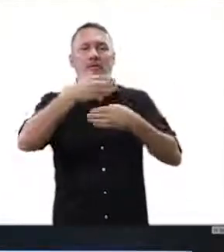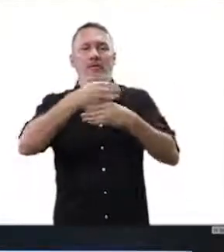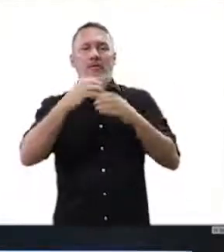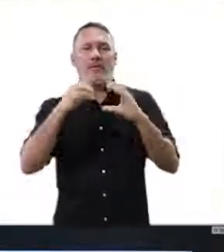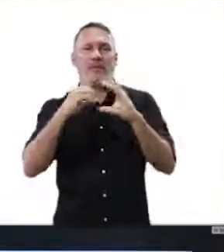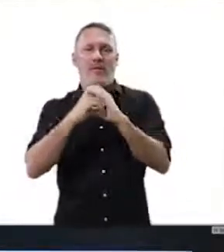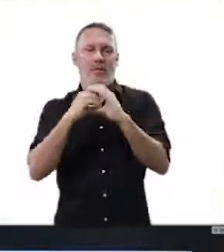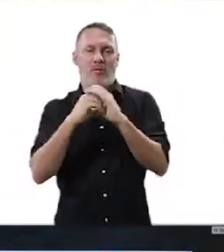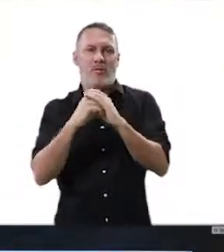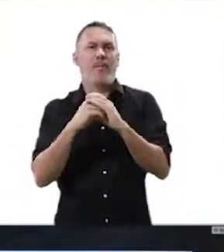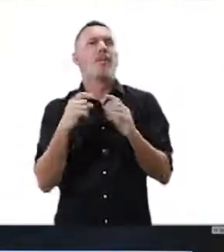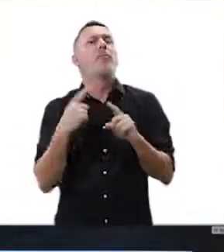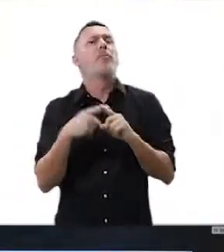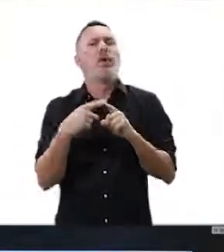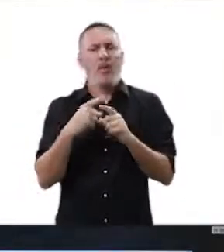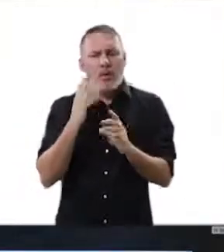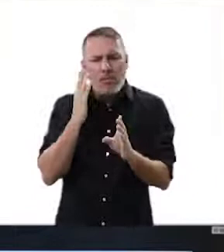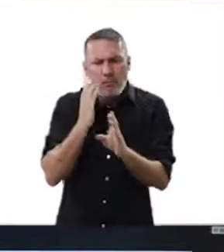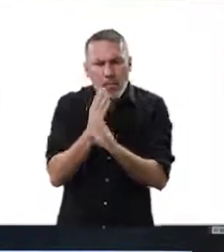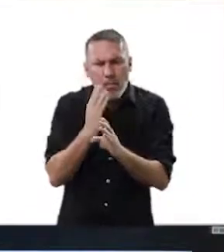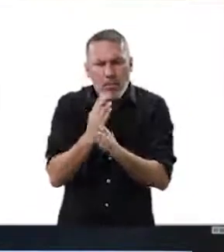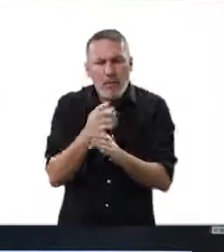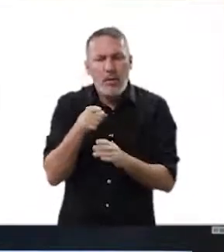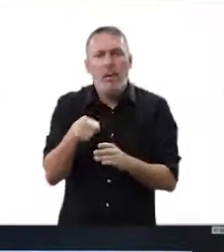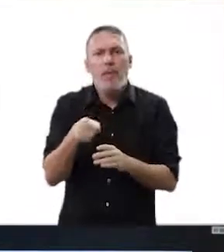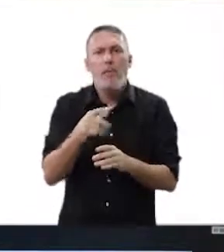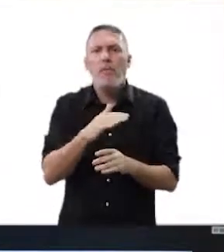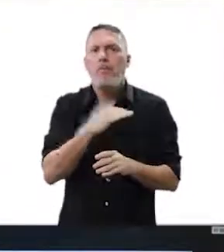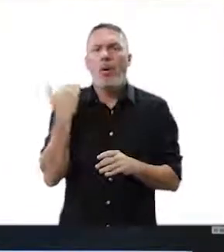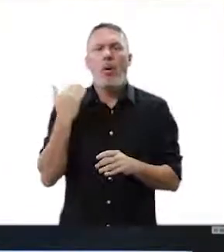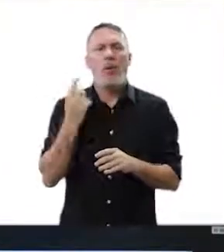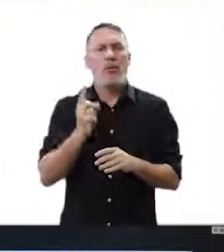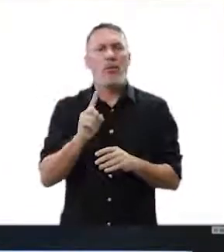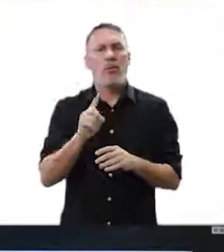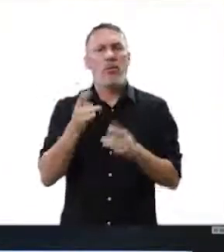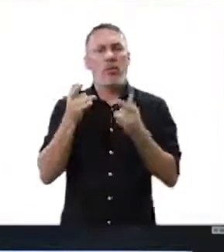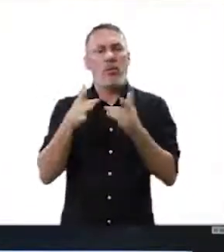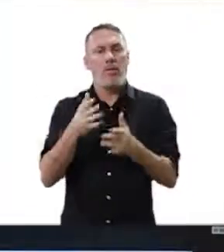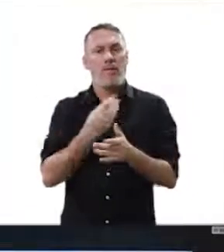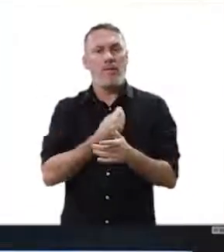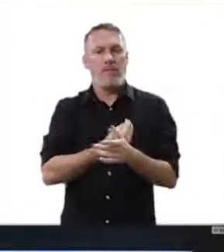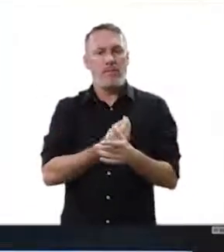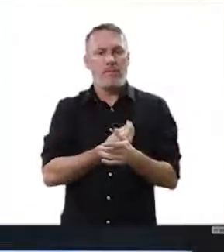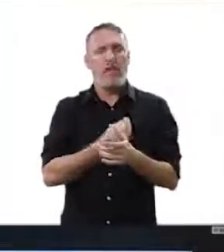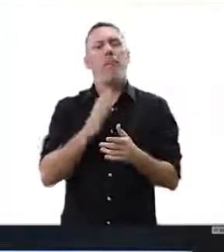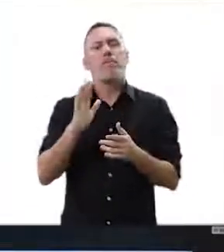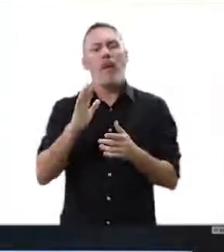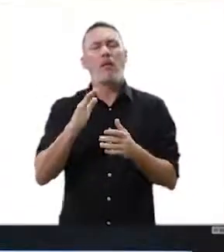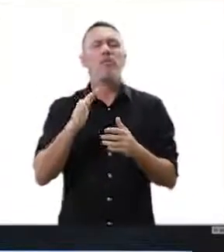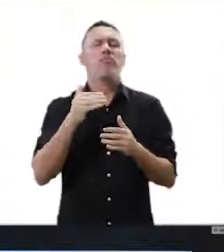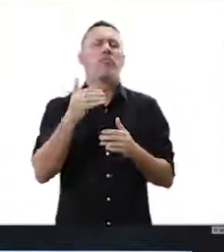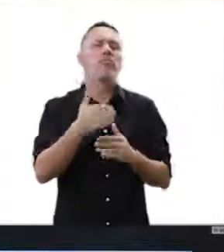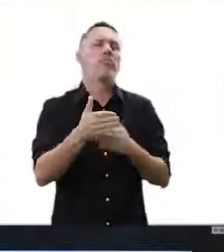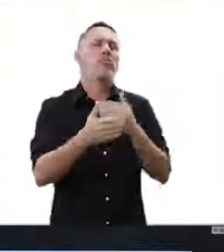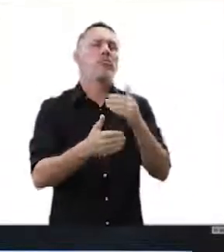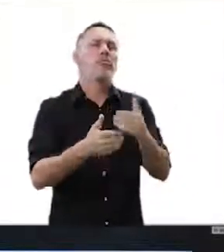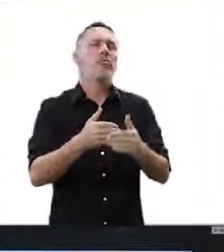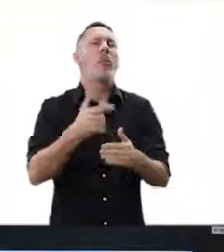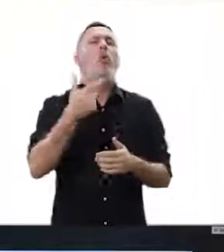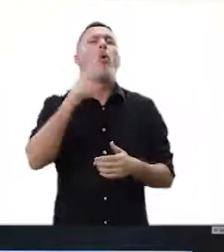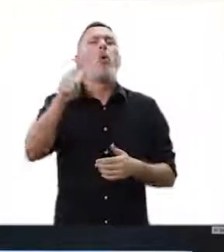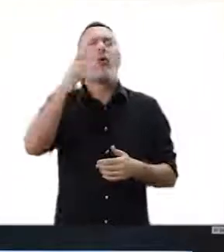ali já estavam mortas. Só que outros cientistas, eles começaram a analisar outros seres